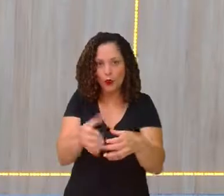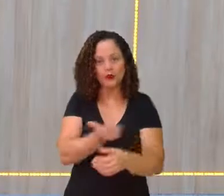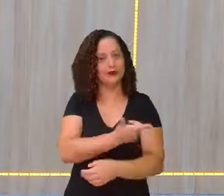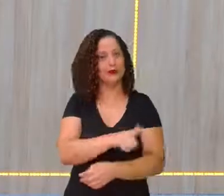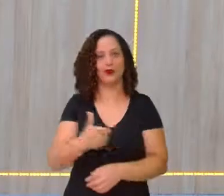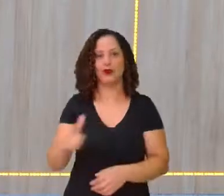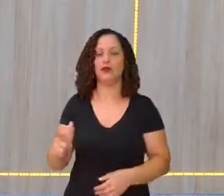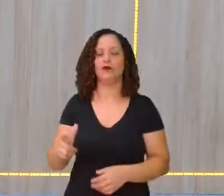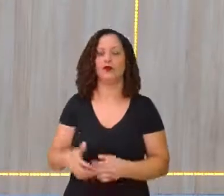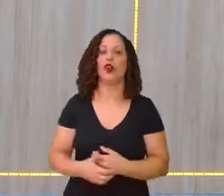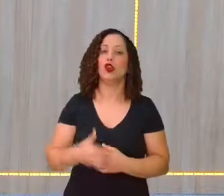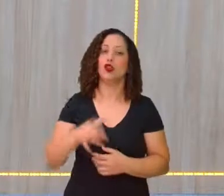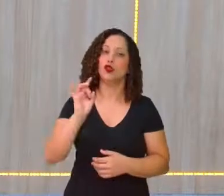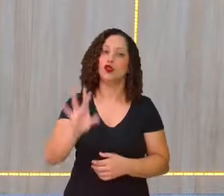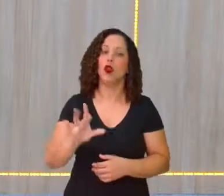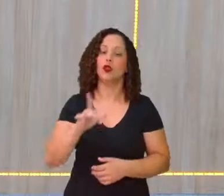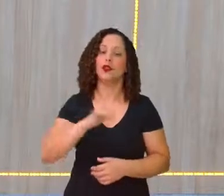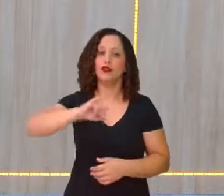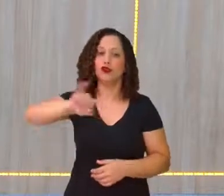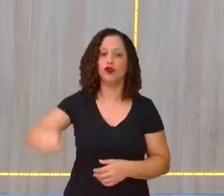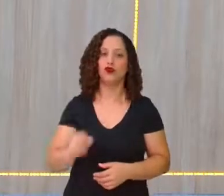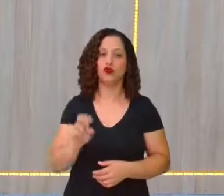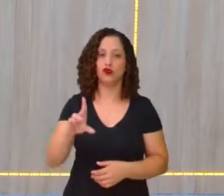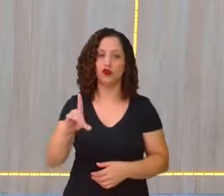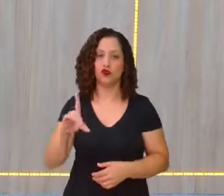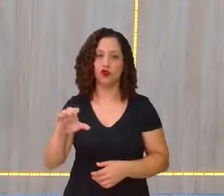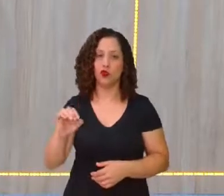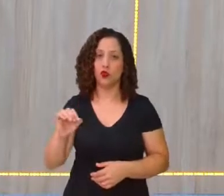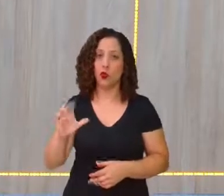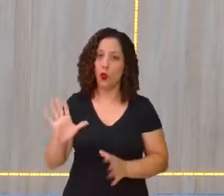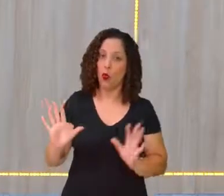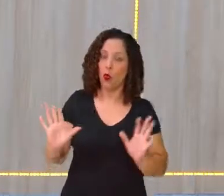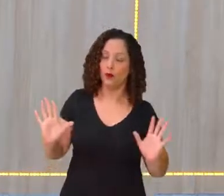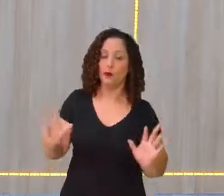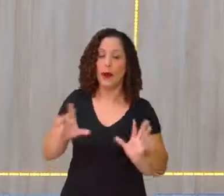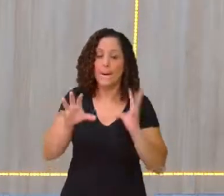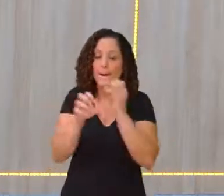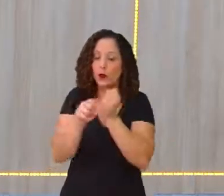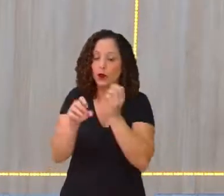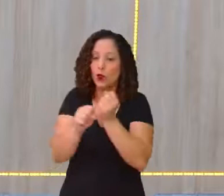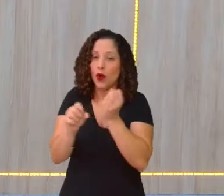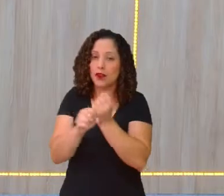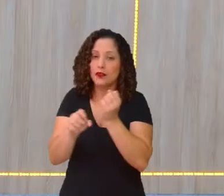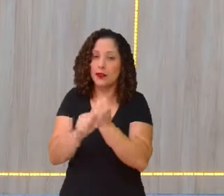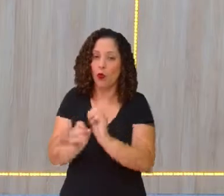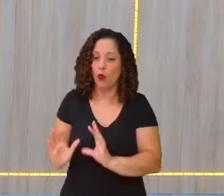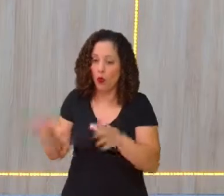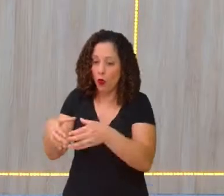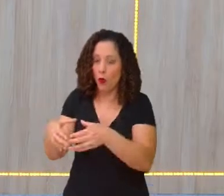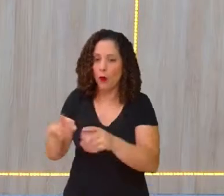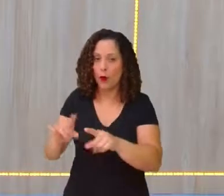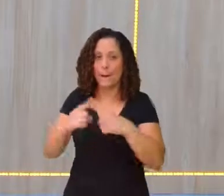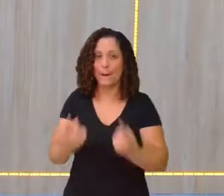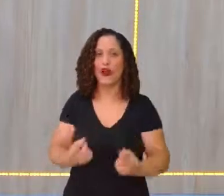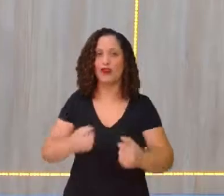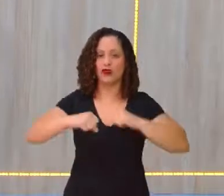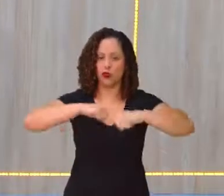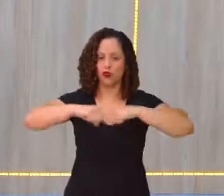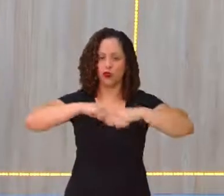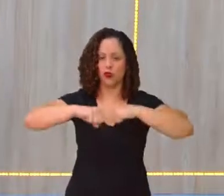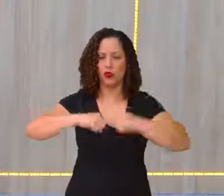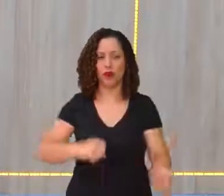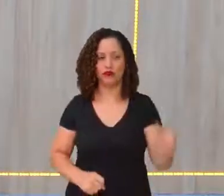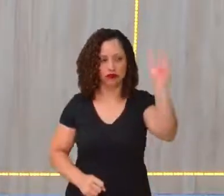né? No judô existe a competição por equipe, mas é tipo, a pontuação é dada em equipe, mas o combate